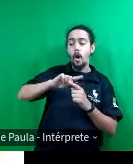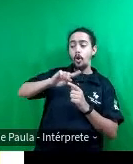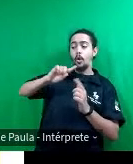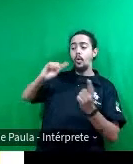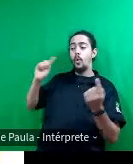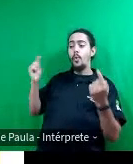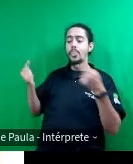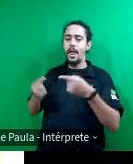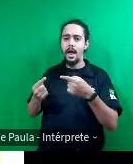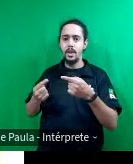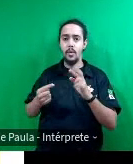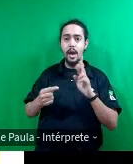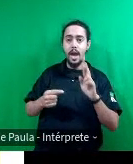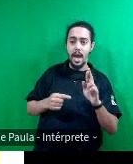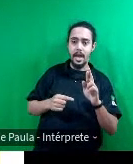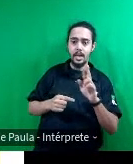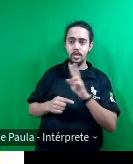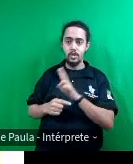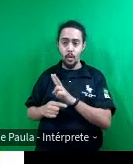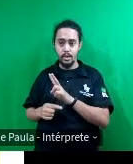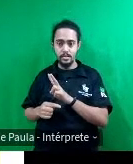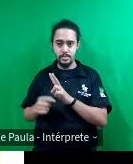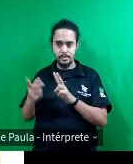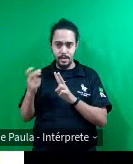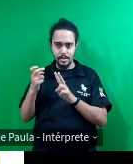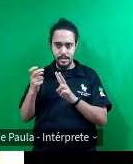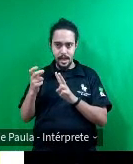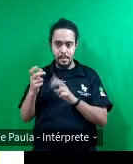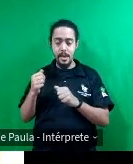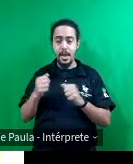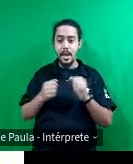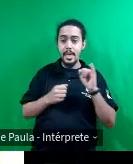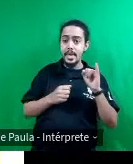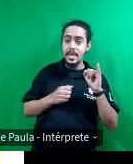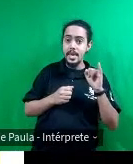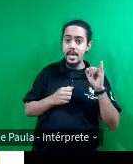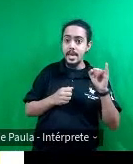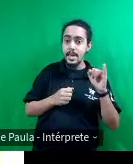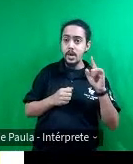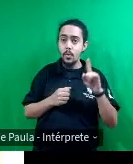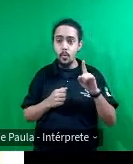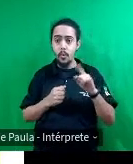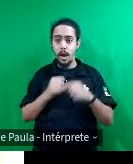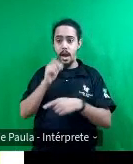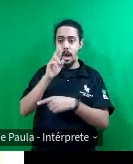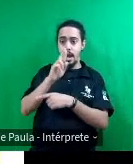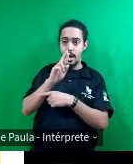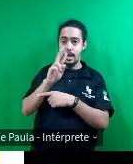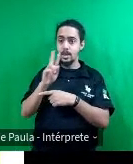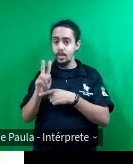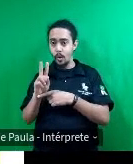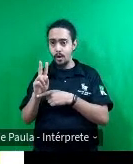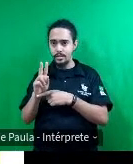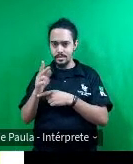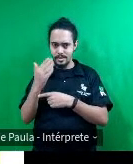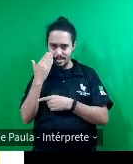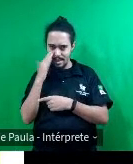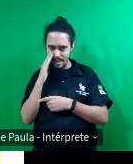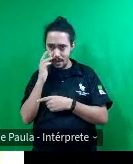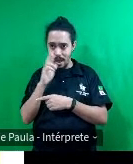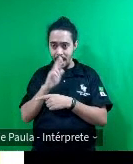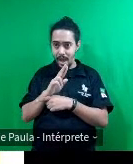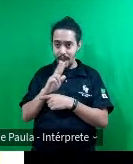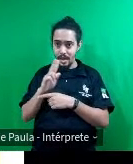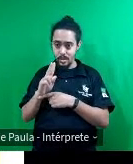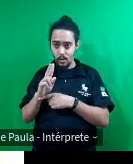seja, R2, dividido por R1 mais R2, dividido pela soma dos dois resistores.